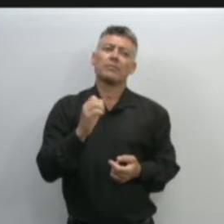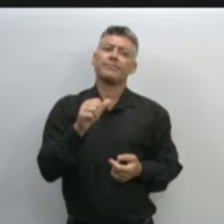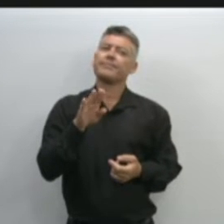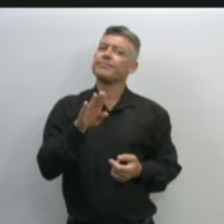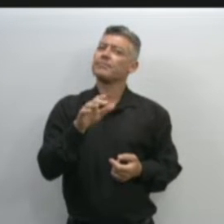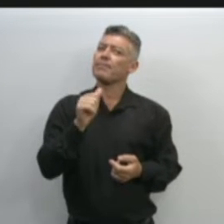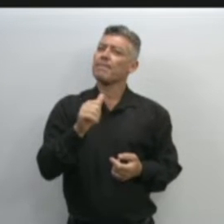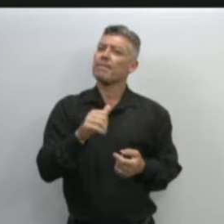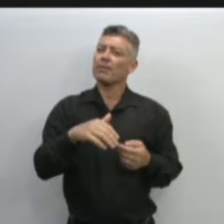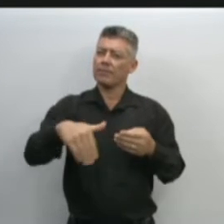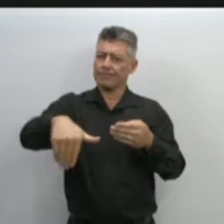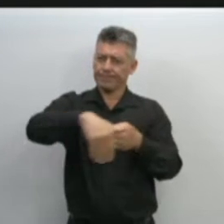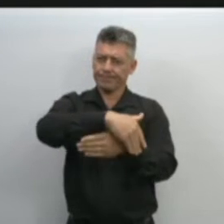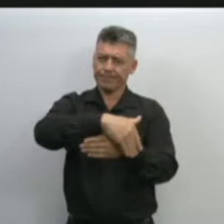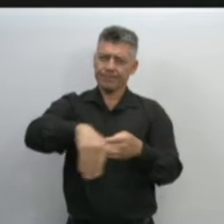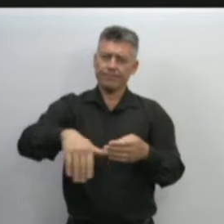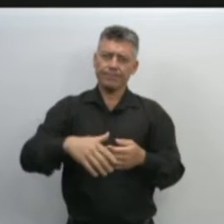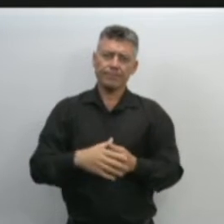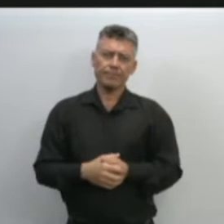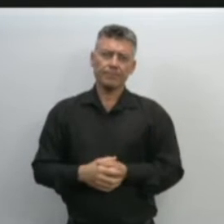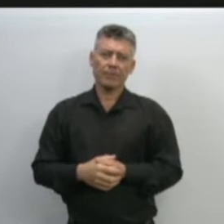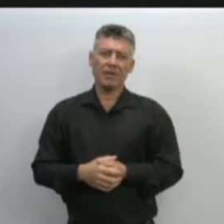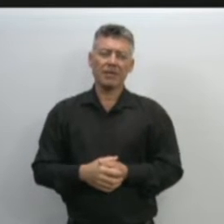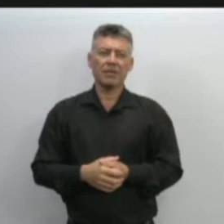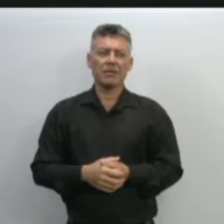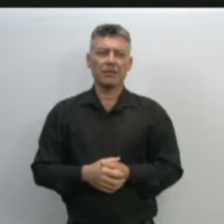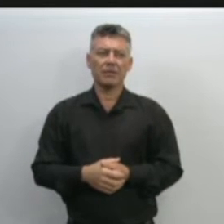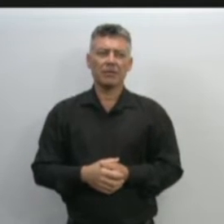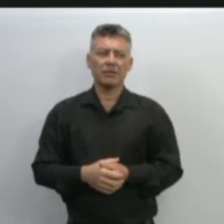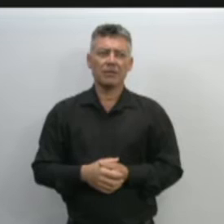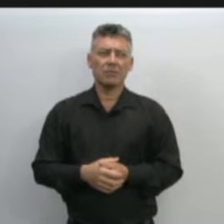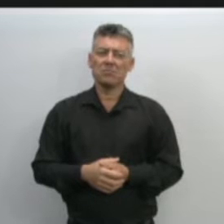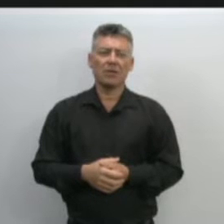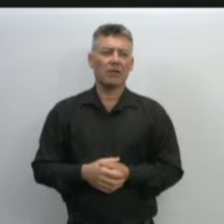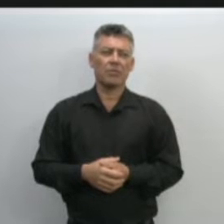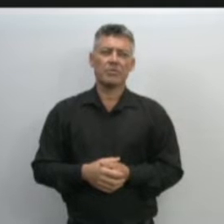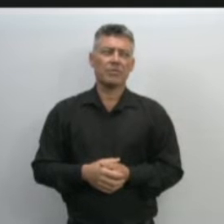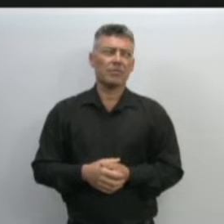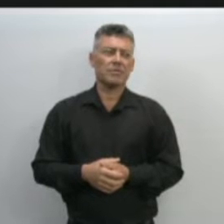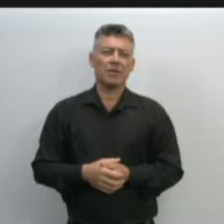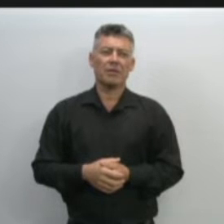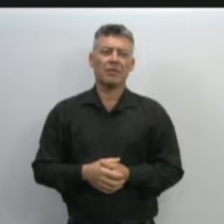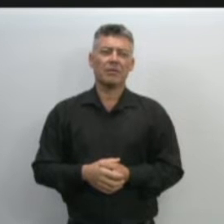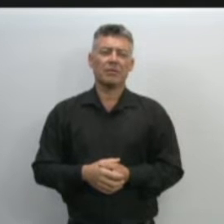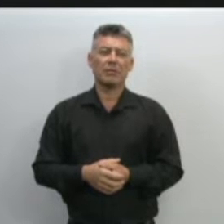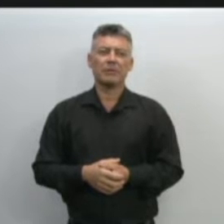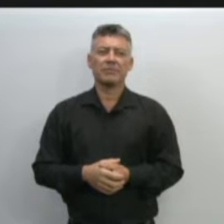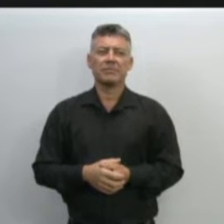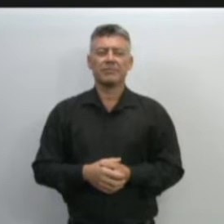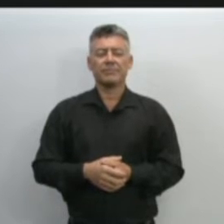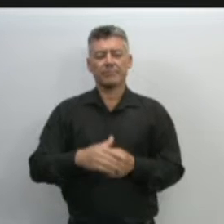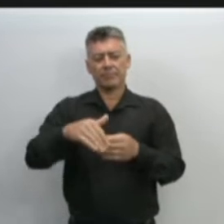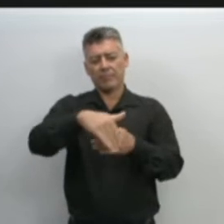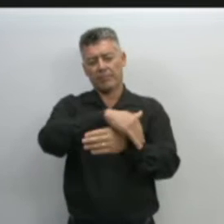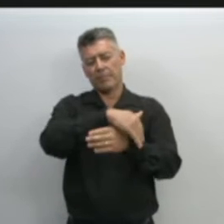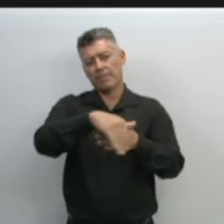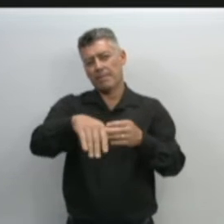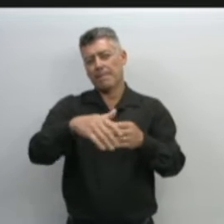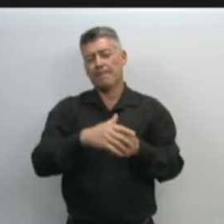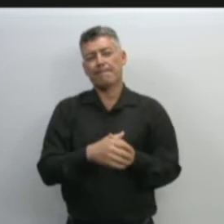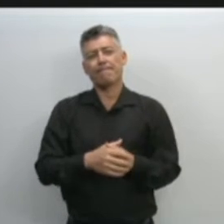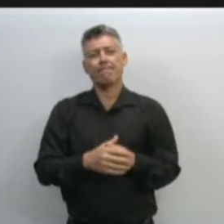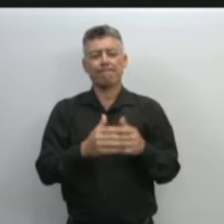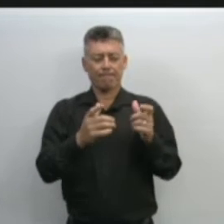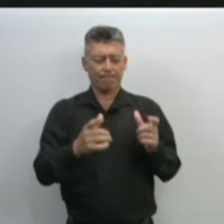lá do Conjunto Santarém, onde nós colocamos emenda para a construção de uma alameda e mais uma quadra